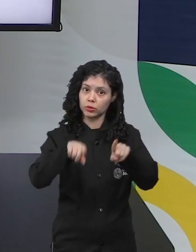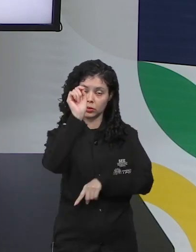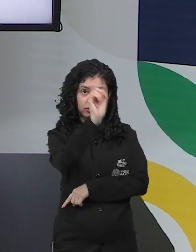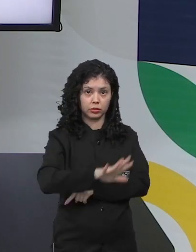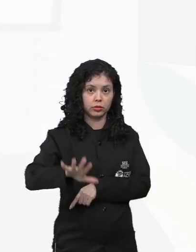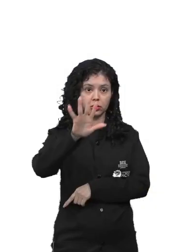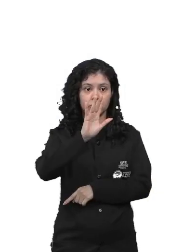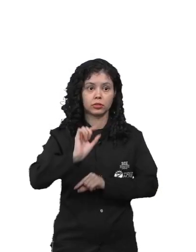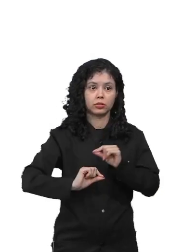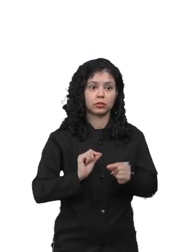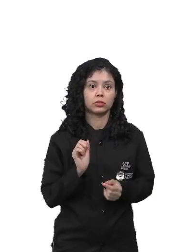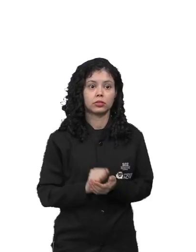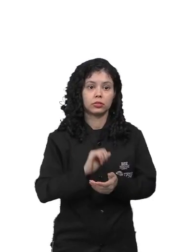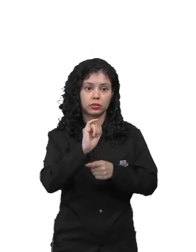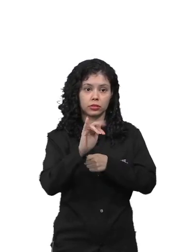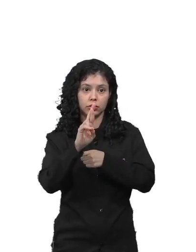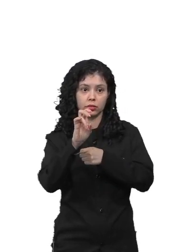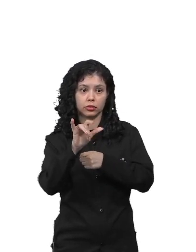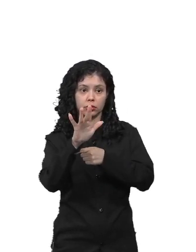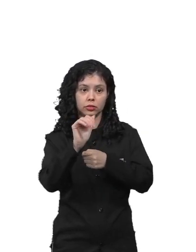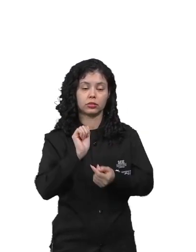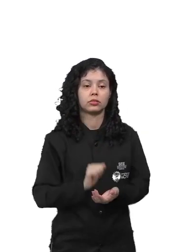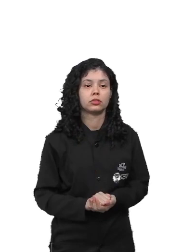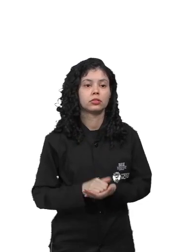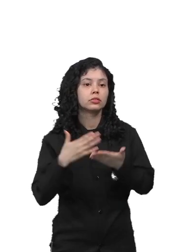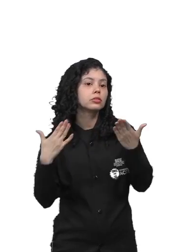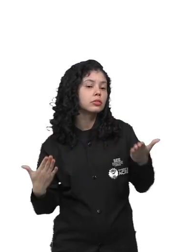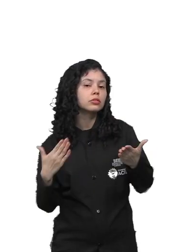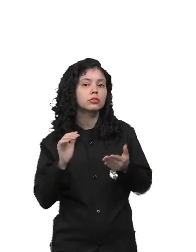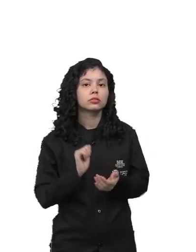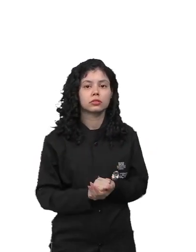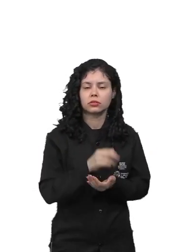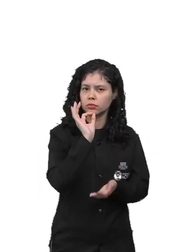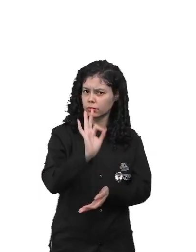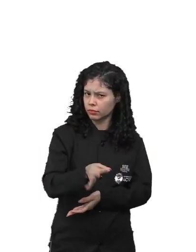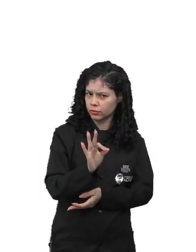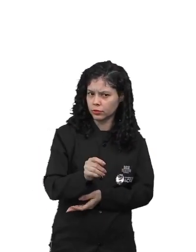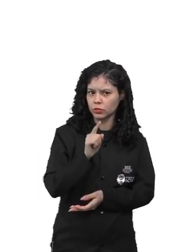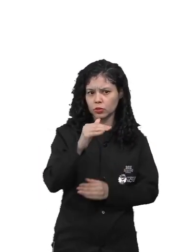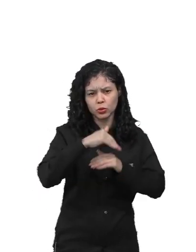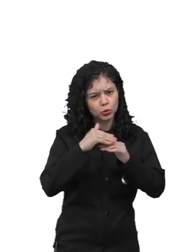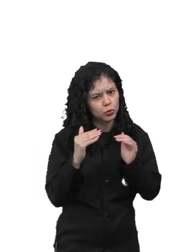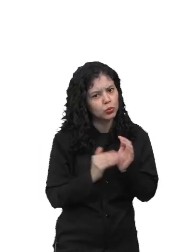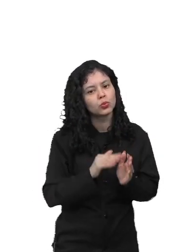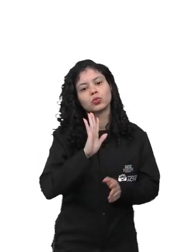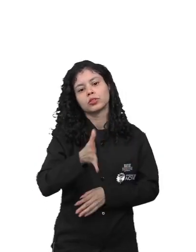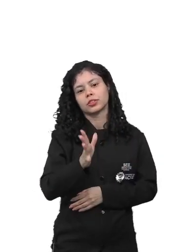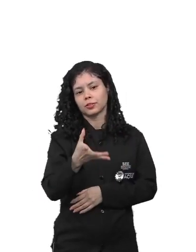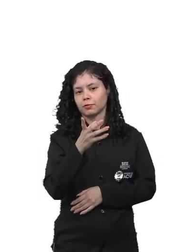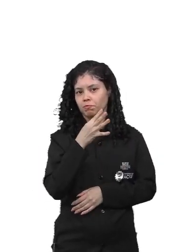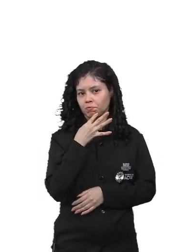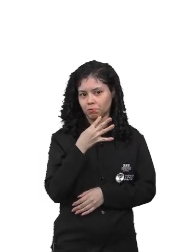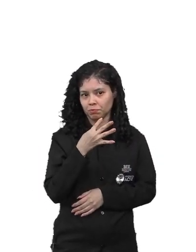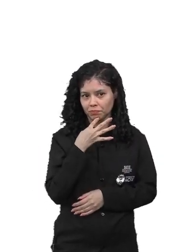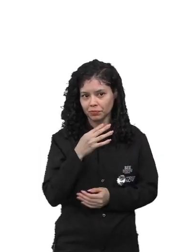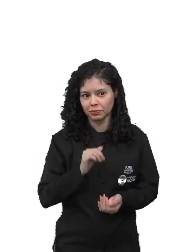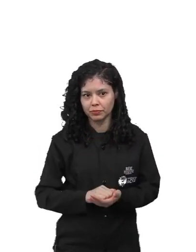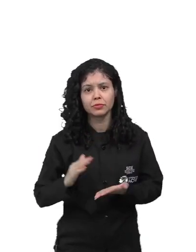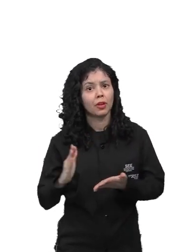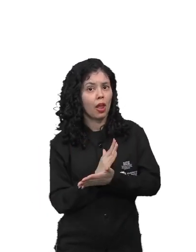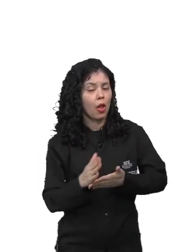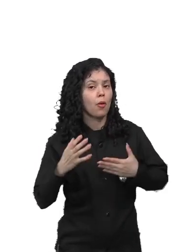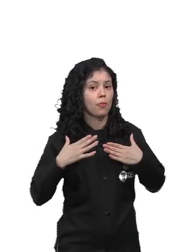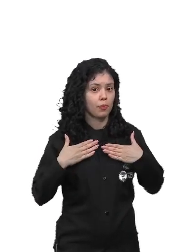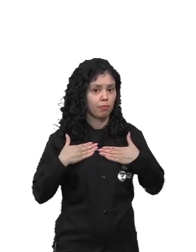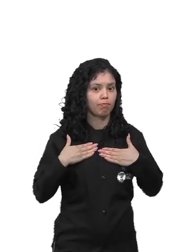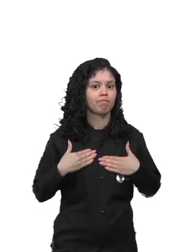da matéria se chama inércia. E a inércia, eu tenho certeza que todo mundo já sentiu na pele em algum momento